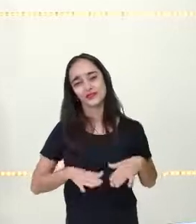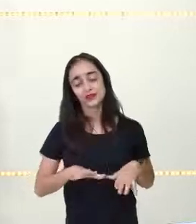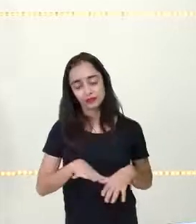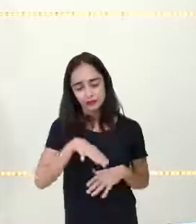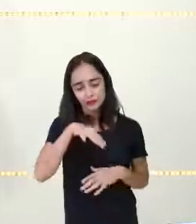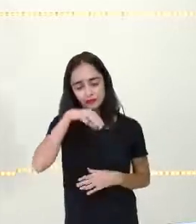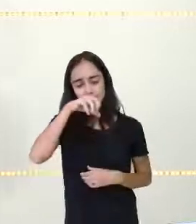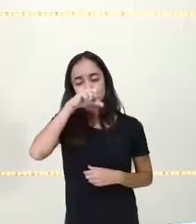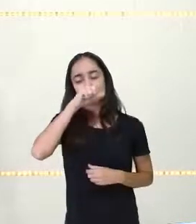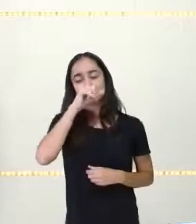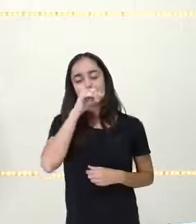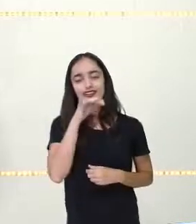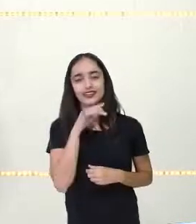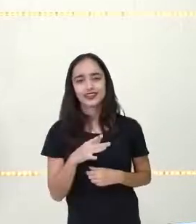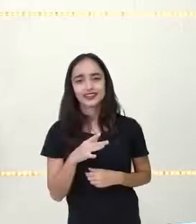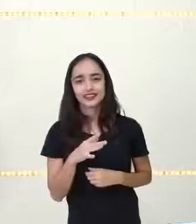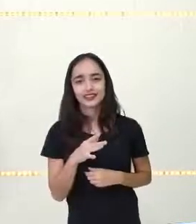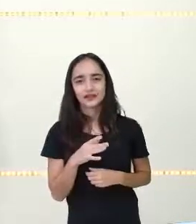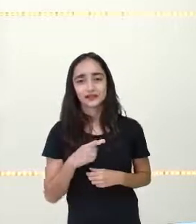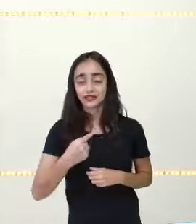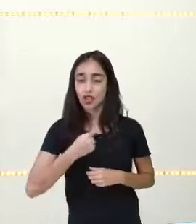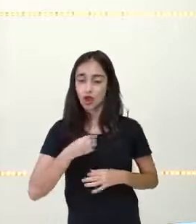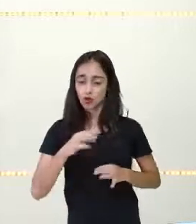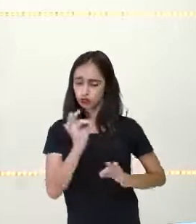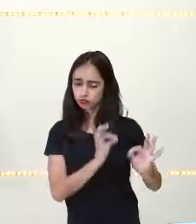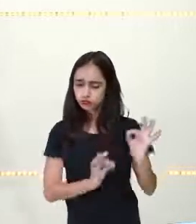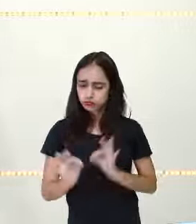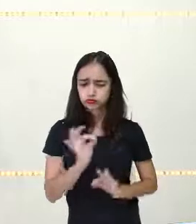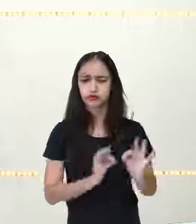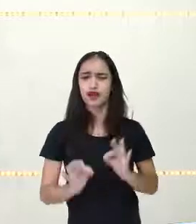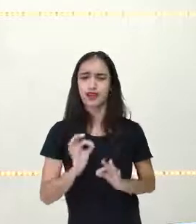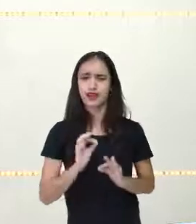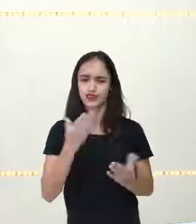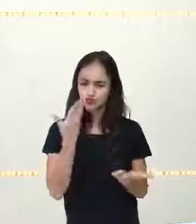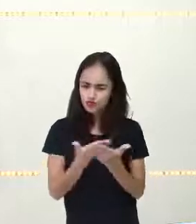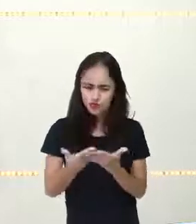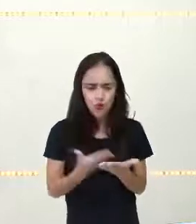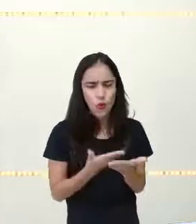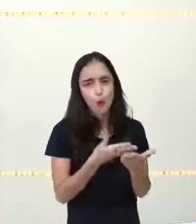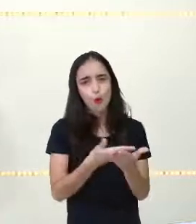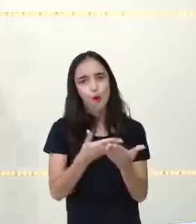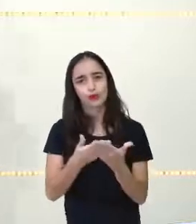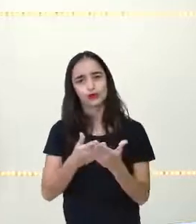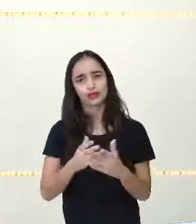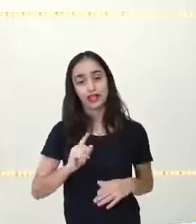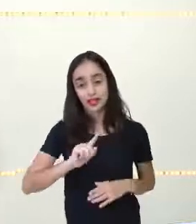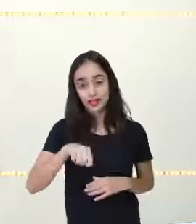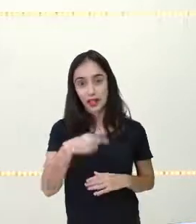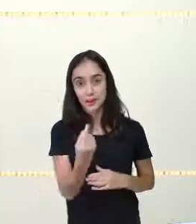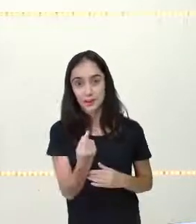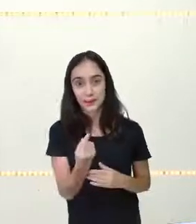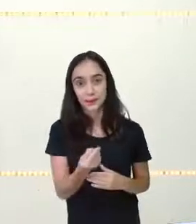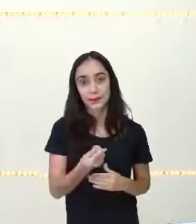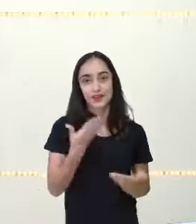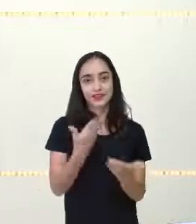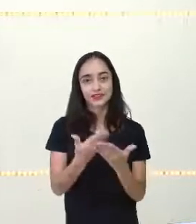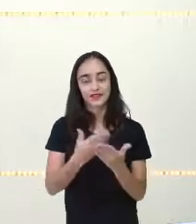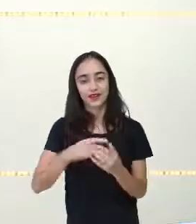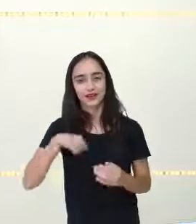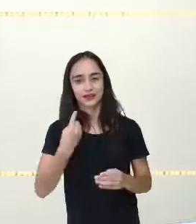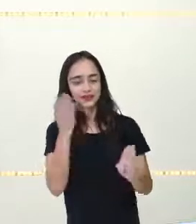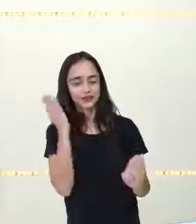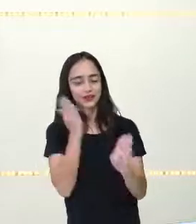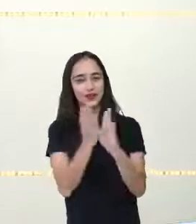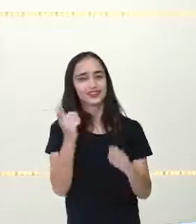parei eu estudei e tudo vai dar certo na próxima aula a gente vai se encontrar para continuar aí essa nossa